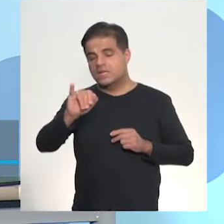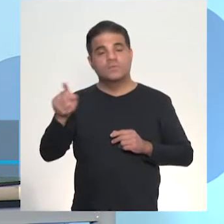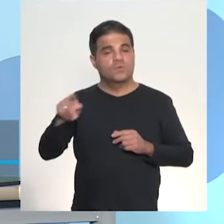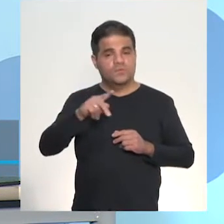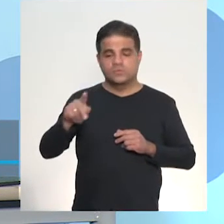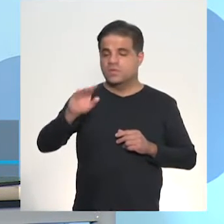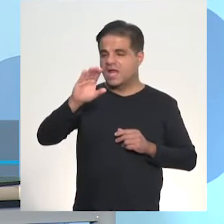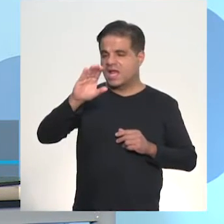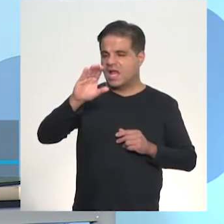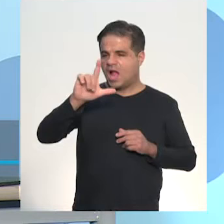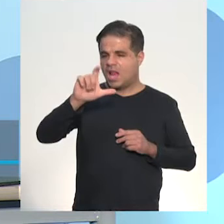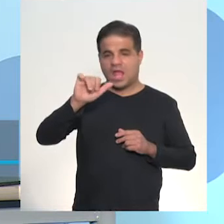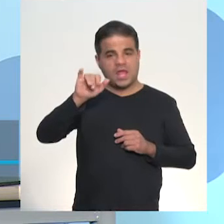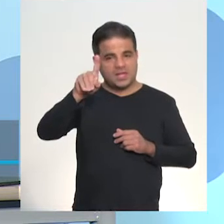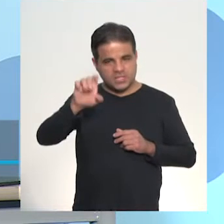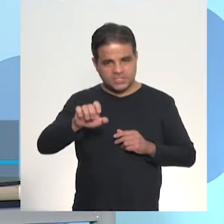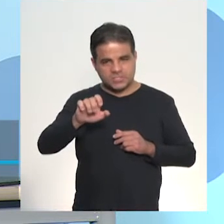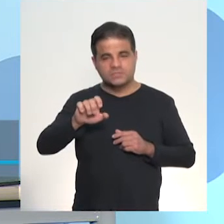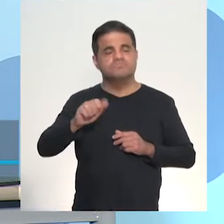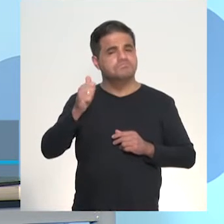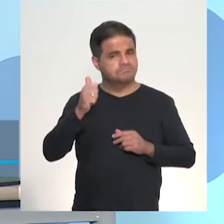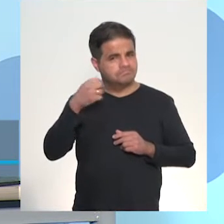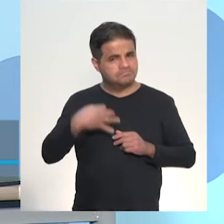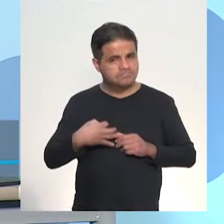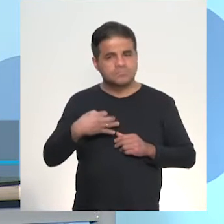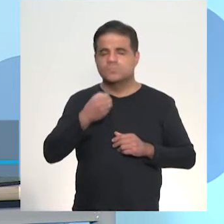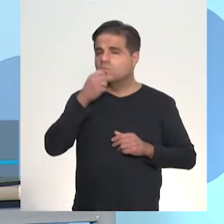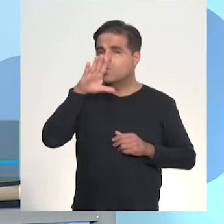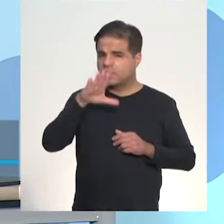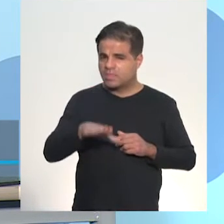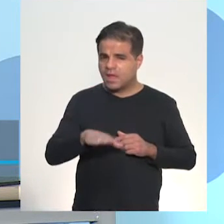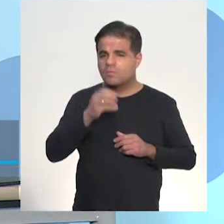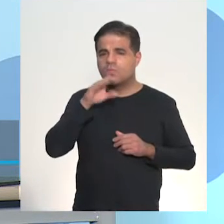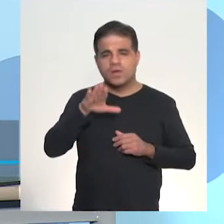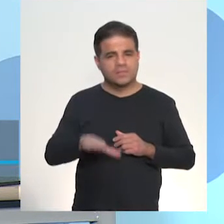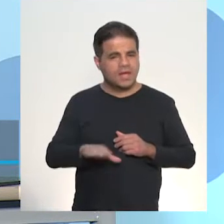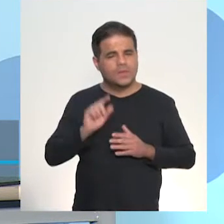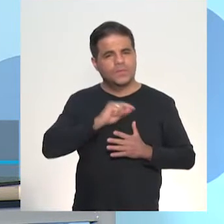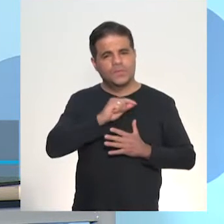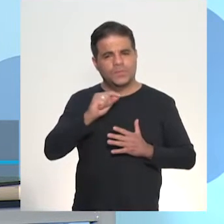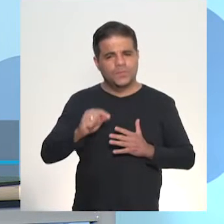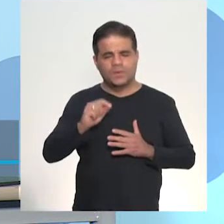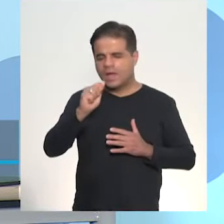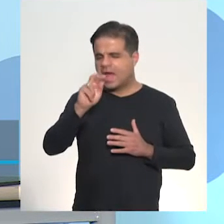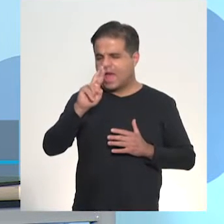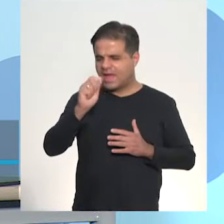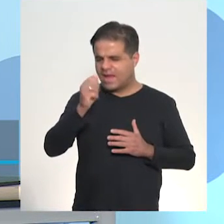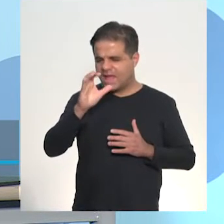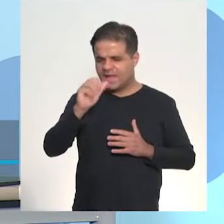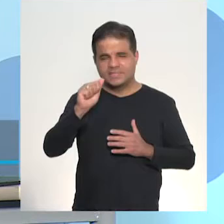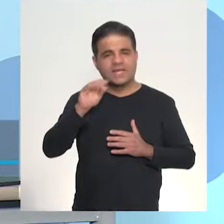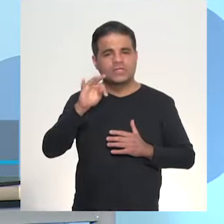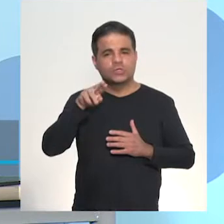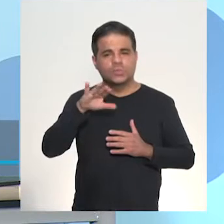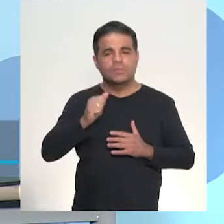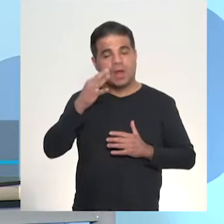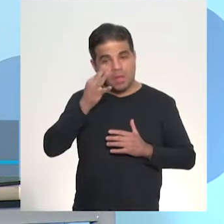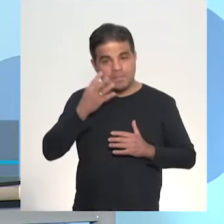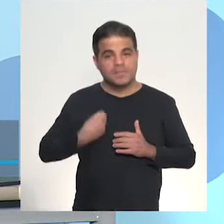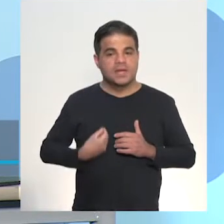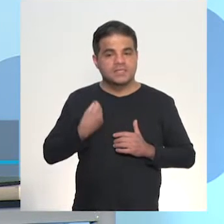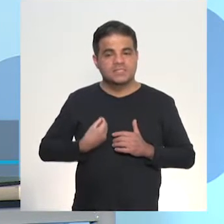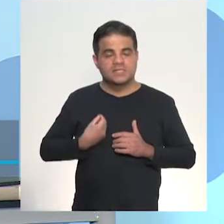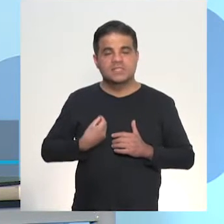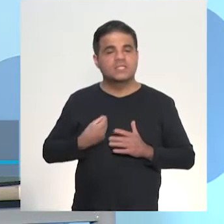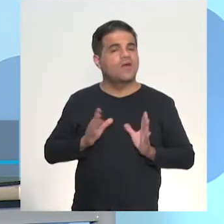professora Cleide. Muito bem, muitos boa tardes aqui, boa tarde. O pessoal de Araçatuba está aqui presente.